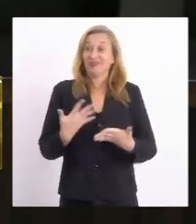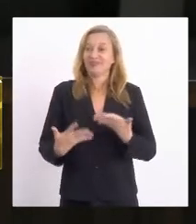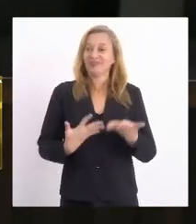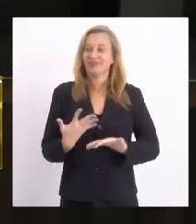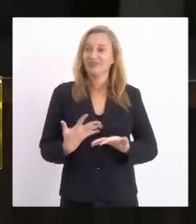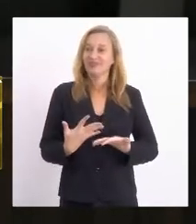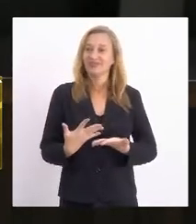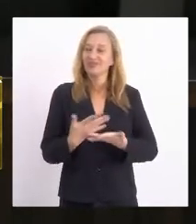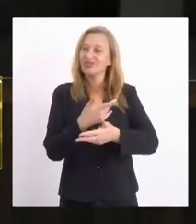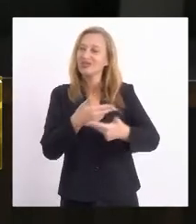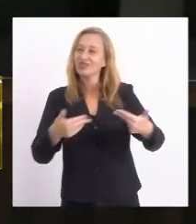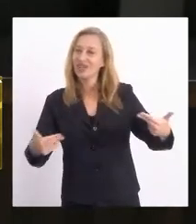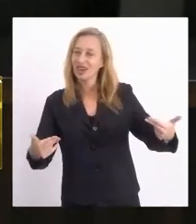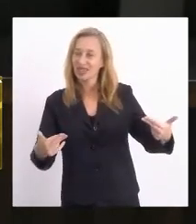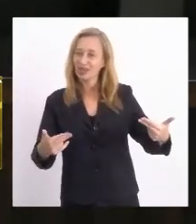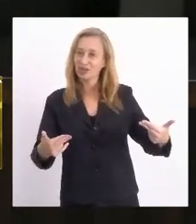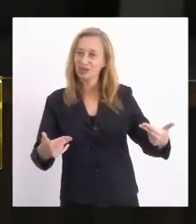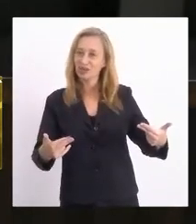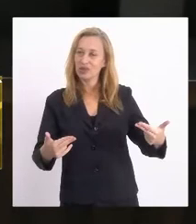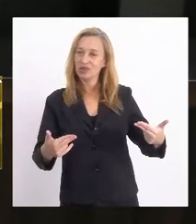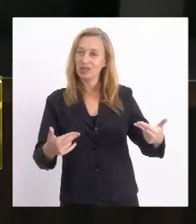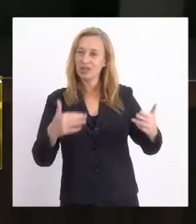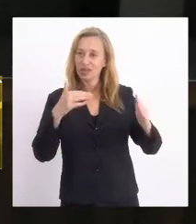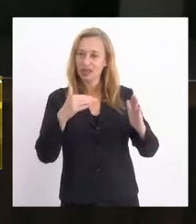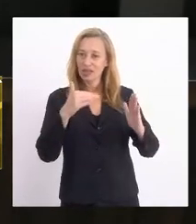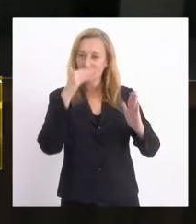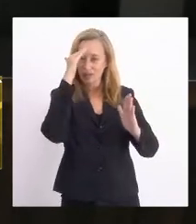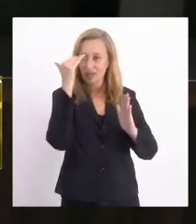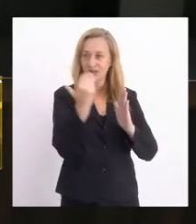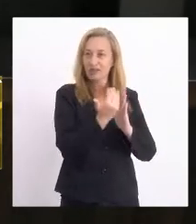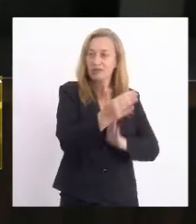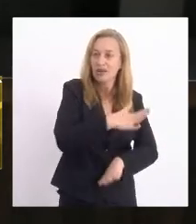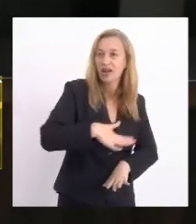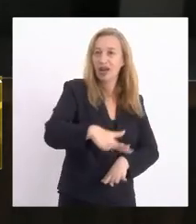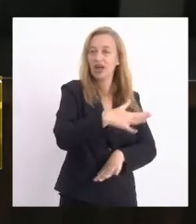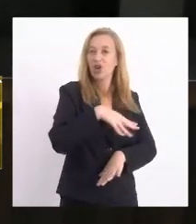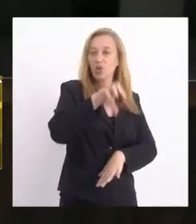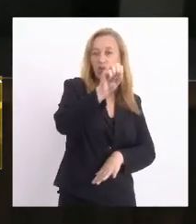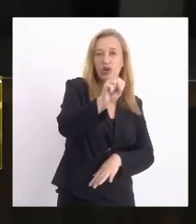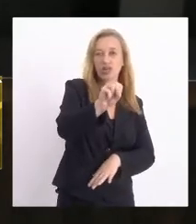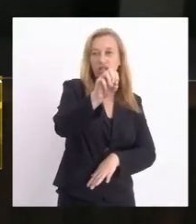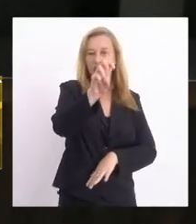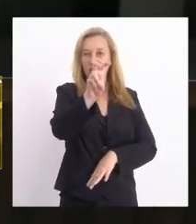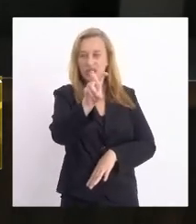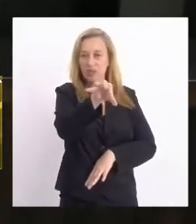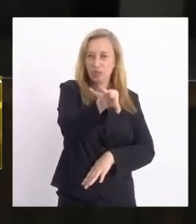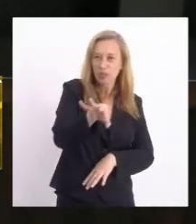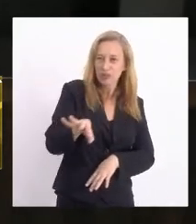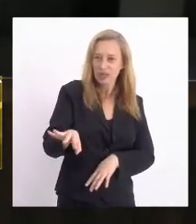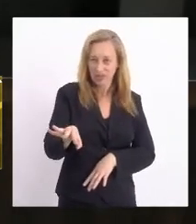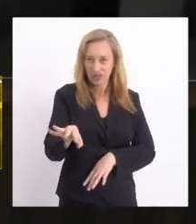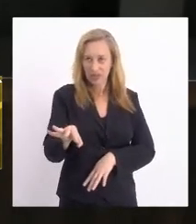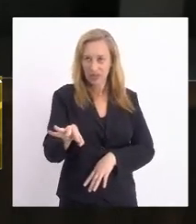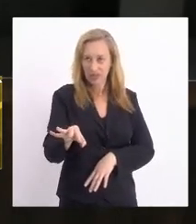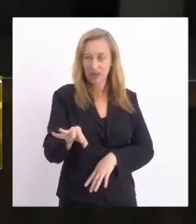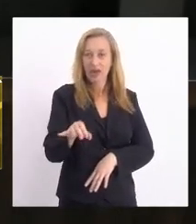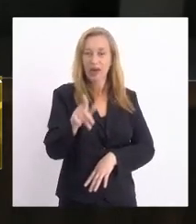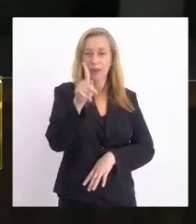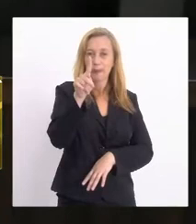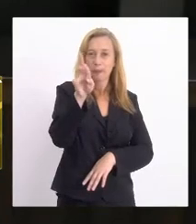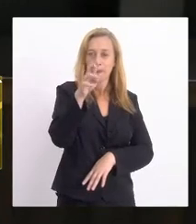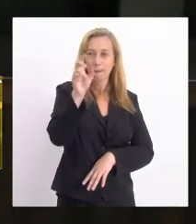recentes indicadores alcançados pelo setor como 85 porcento do patamar pré